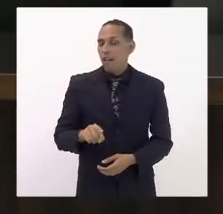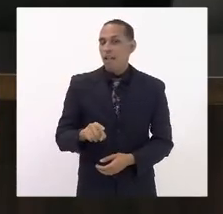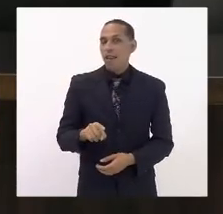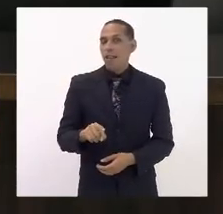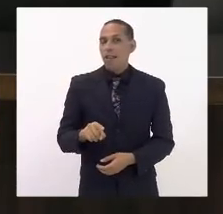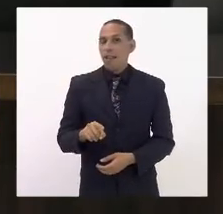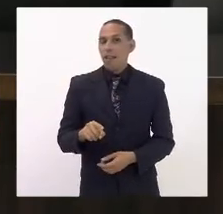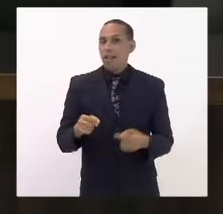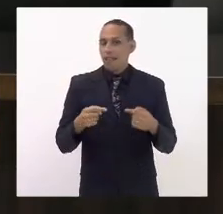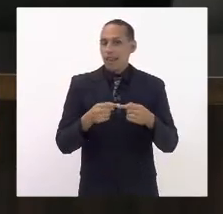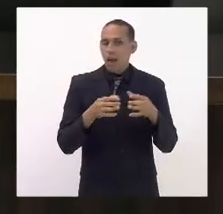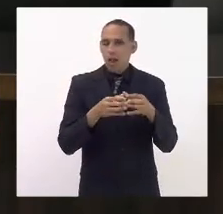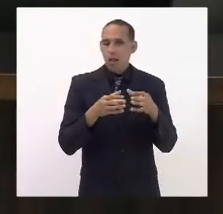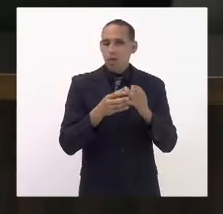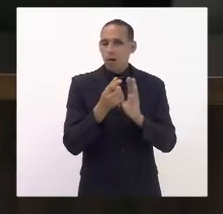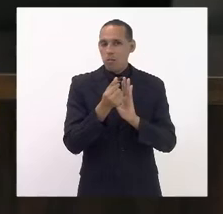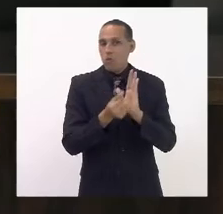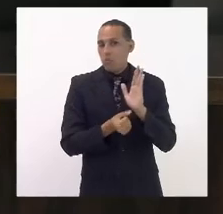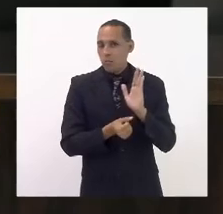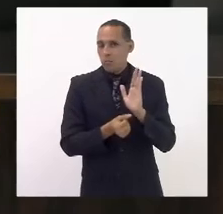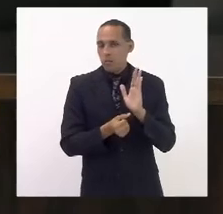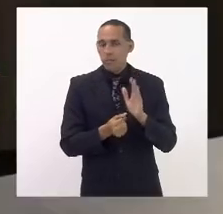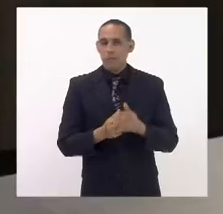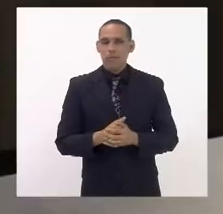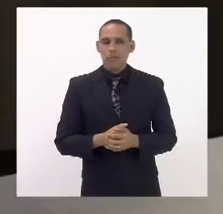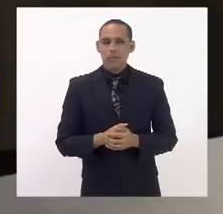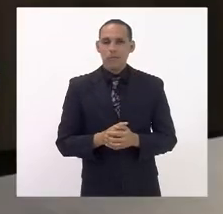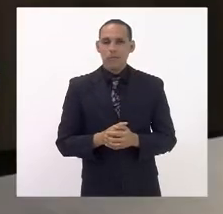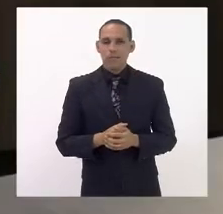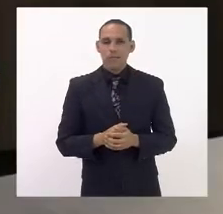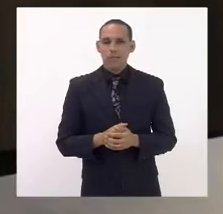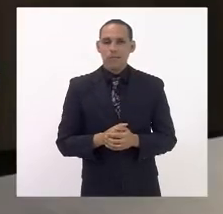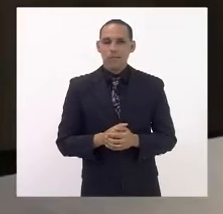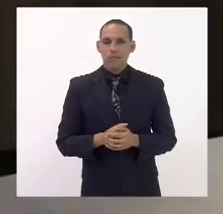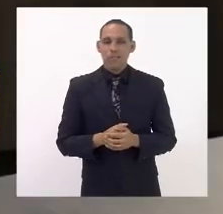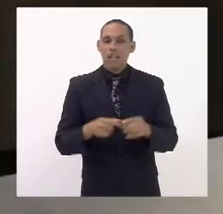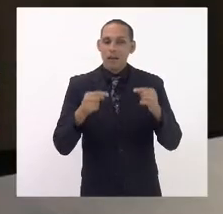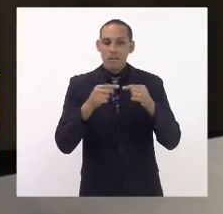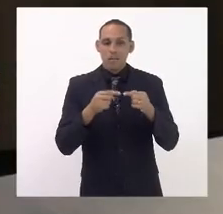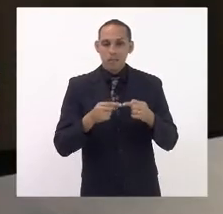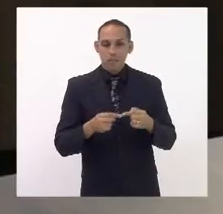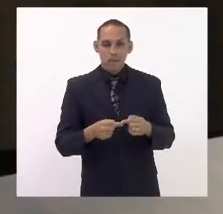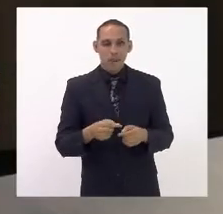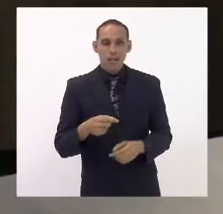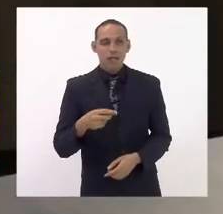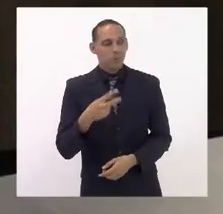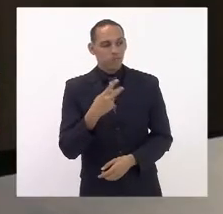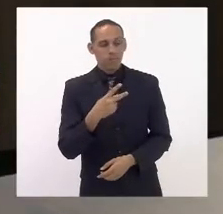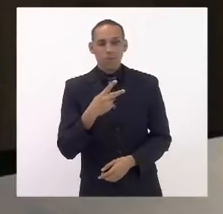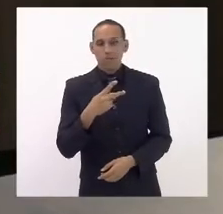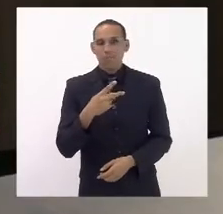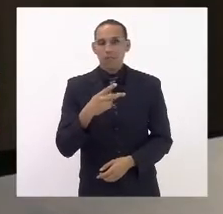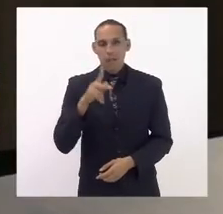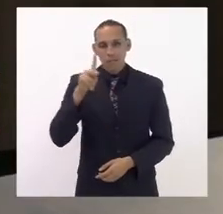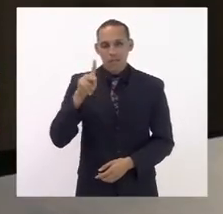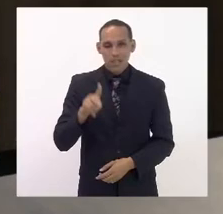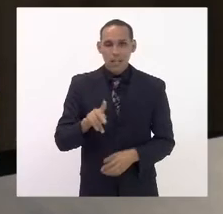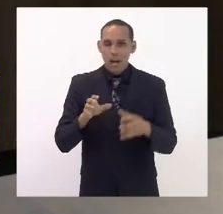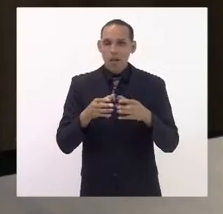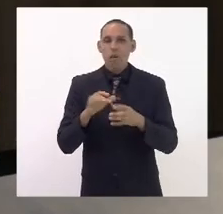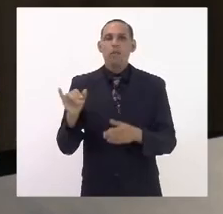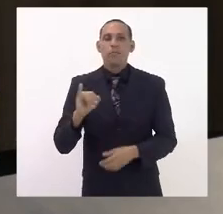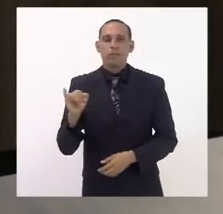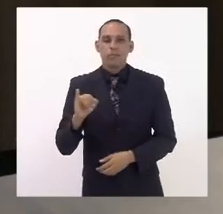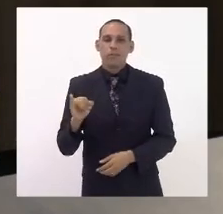pela Comissão de Orçamento, soberana. Nos mesmos termos, senhor, do senhor presidente, do presidente da Comissão de Tributação, na mesma